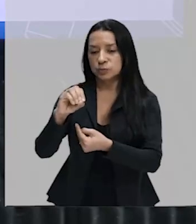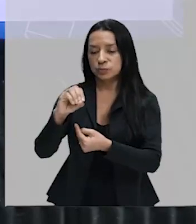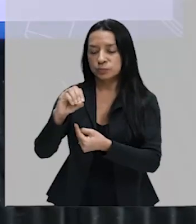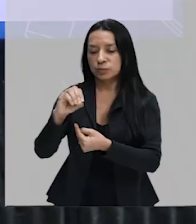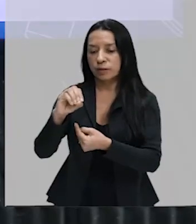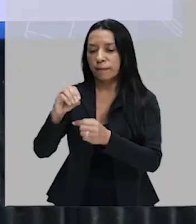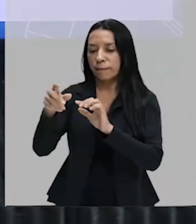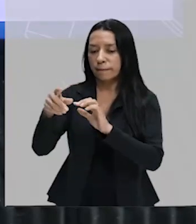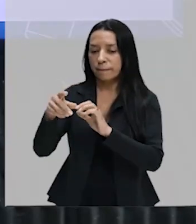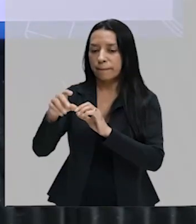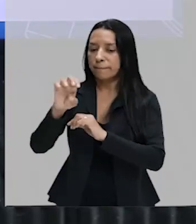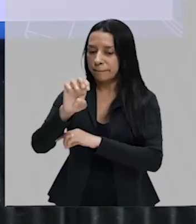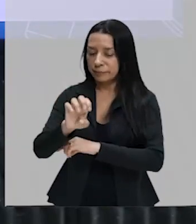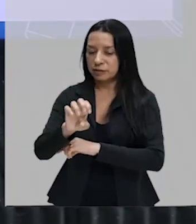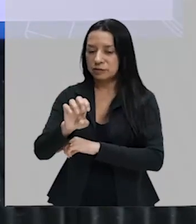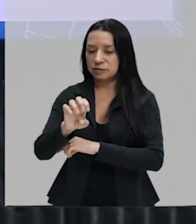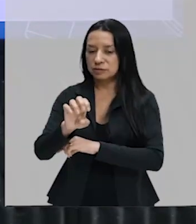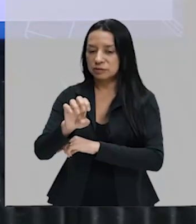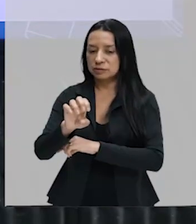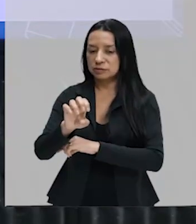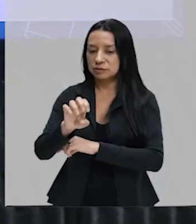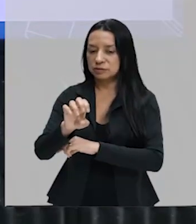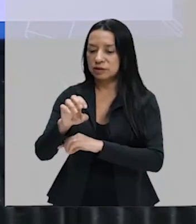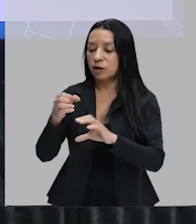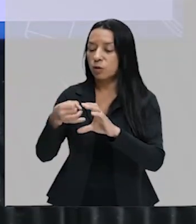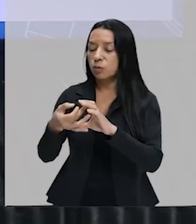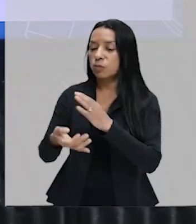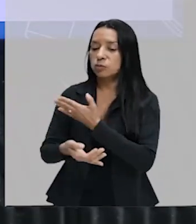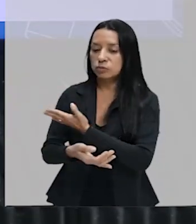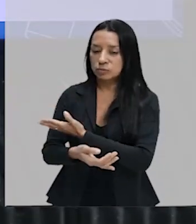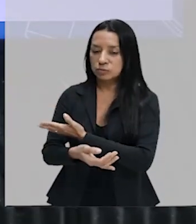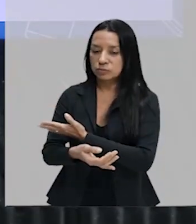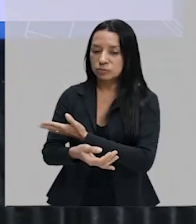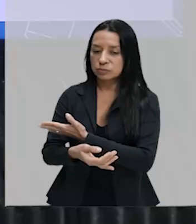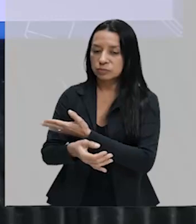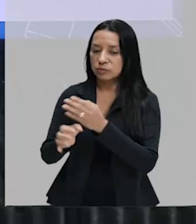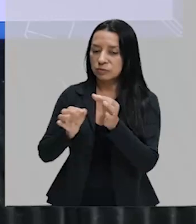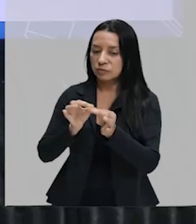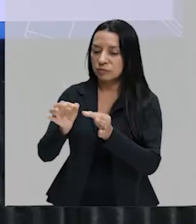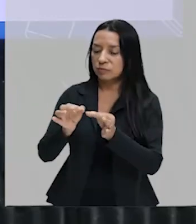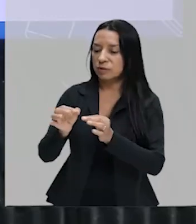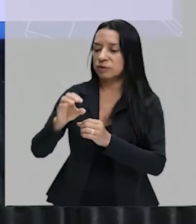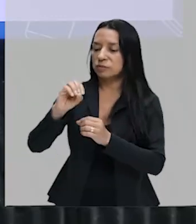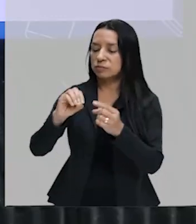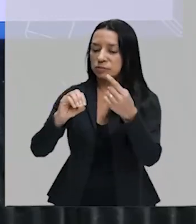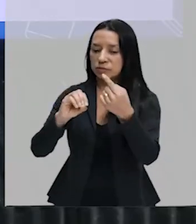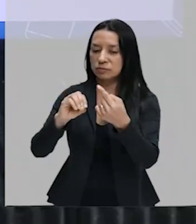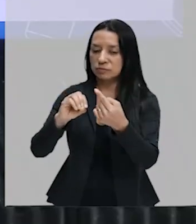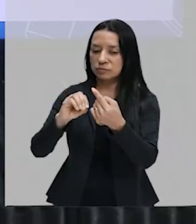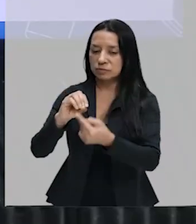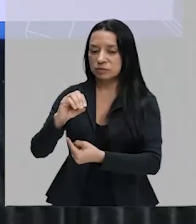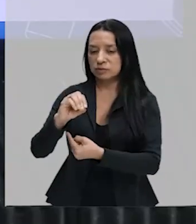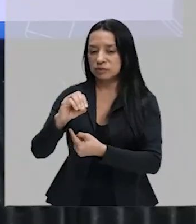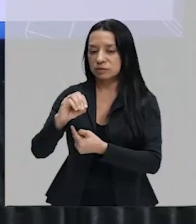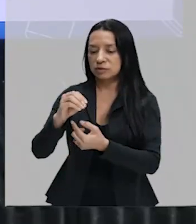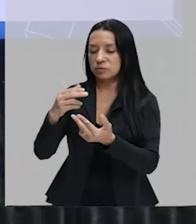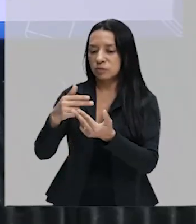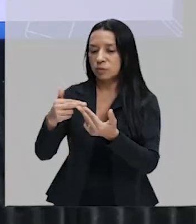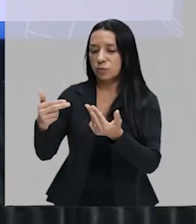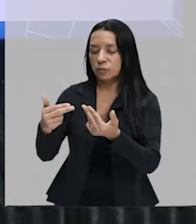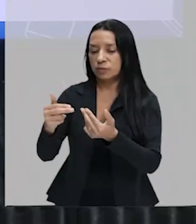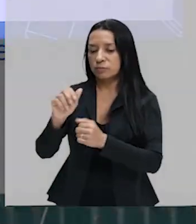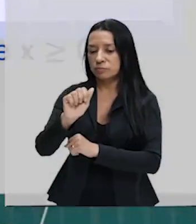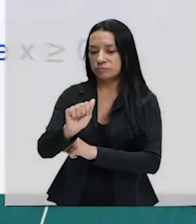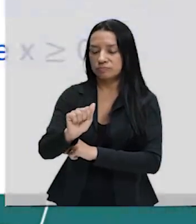vazio pertence a esse conjunto aqui, formado pelo vazio e o elemento A. E aí, gente,